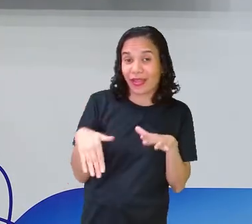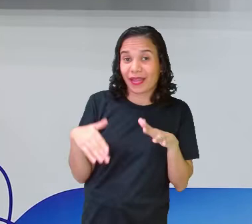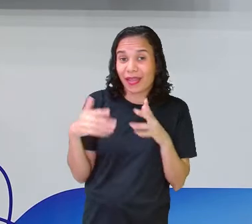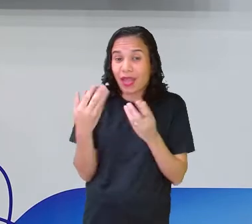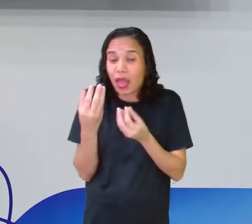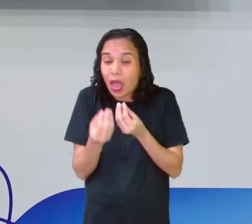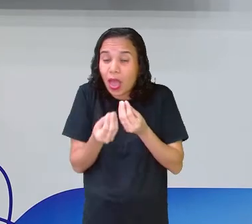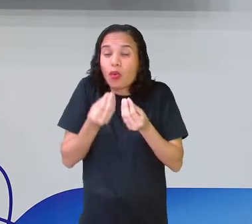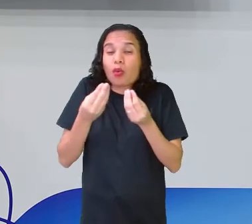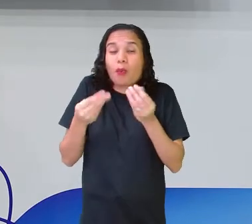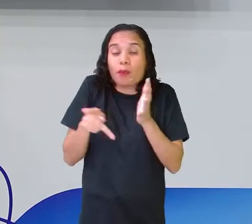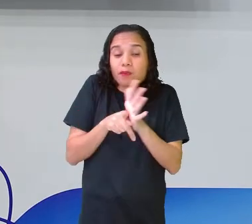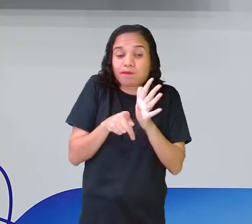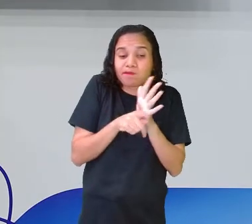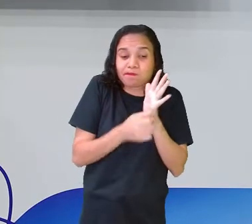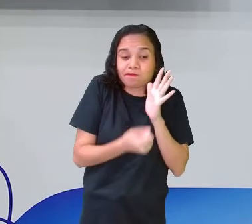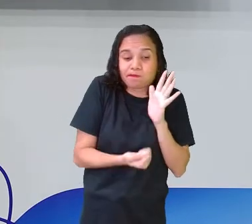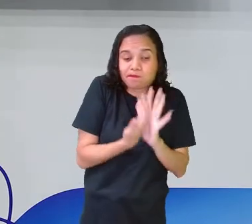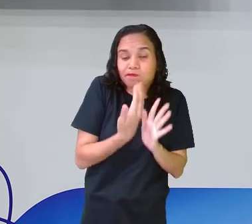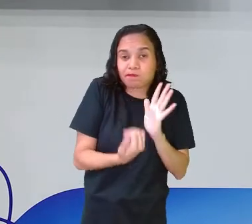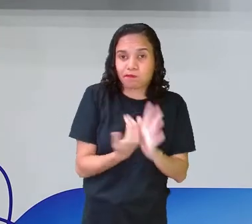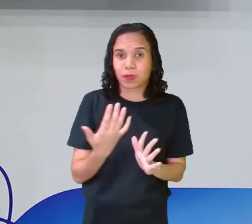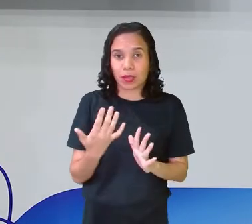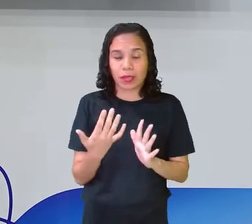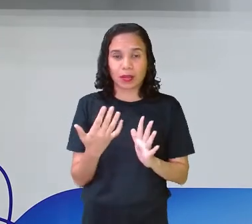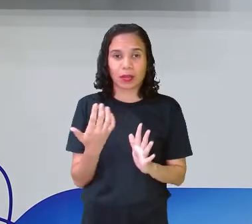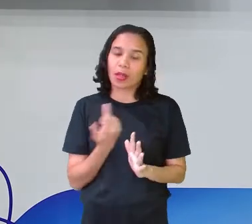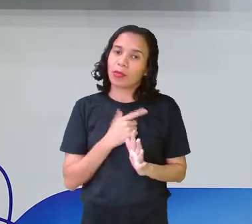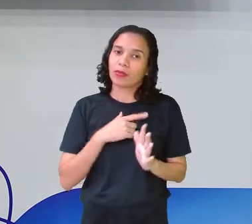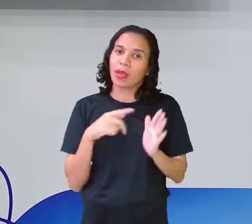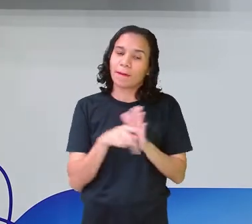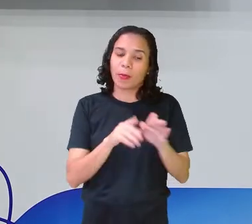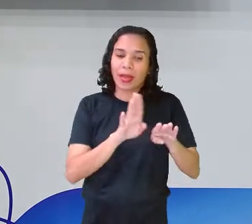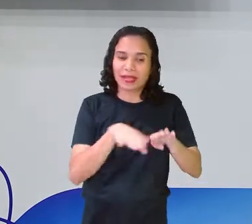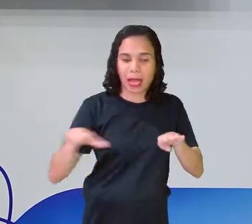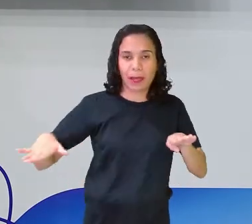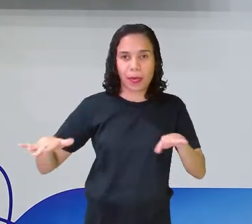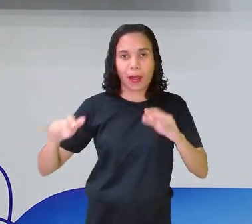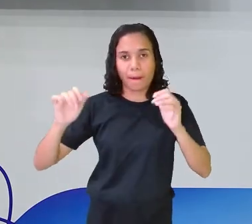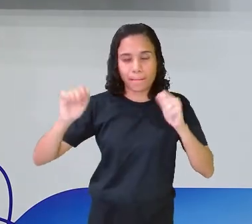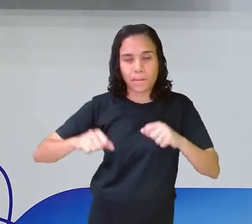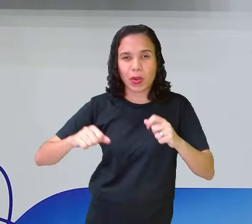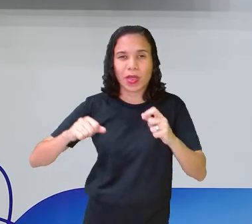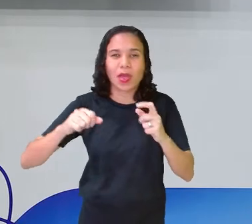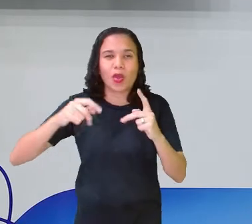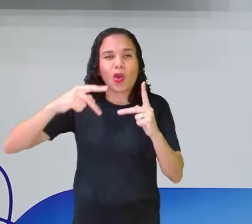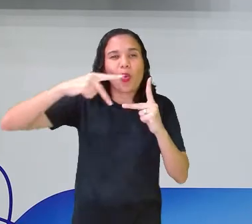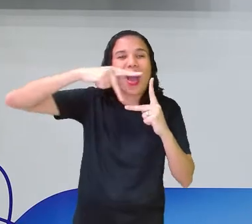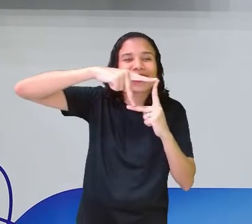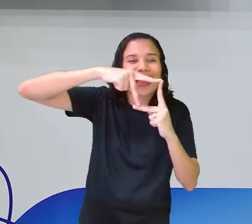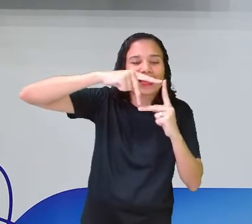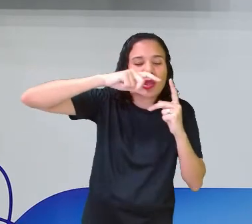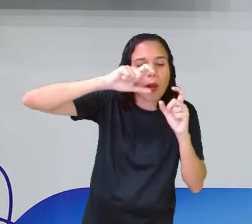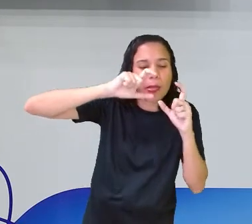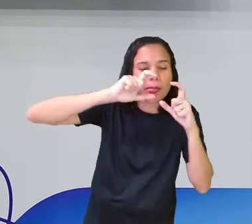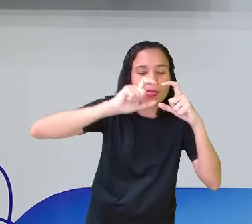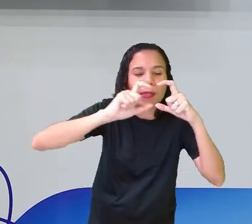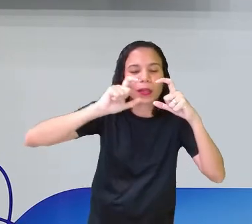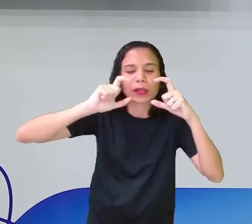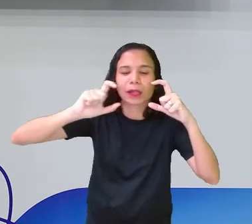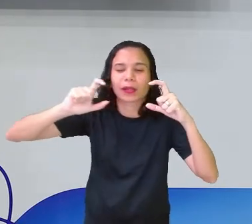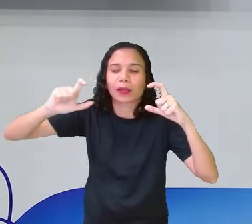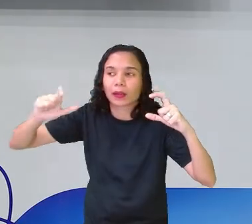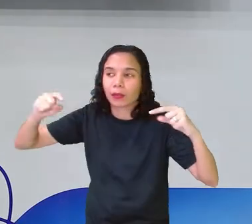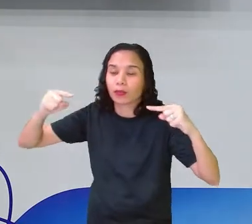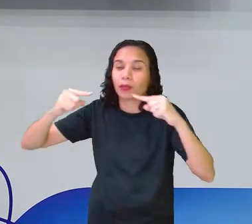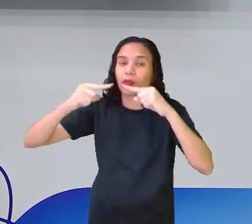na composição. Pode não ser de cerâmica, pode ser dos quadradinhos. E isso tem tudo a ver